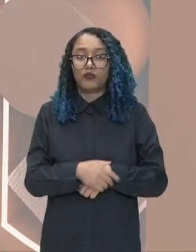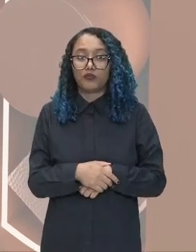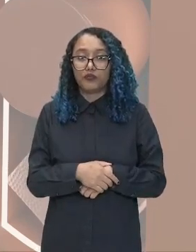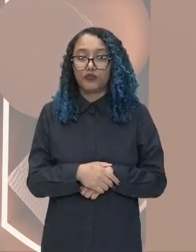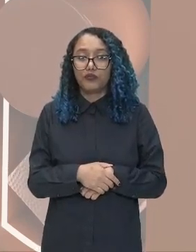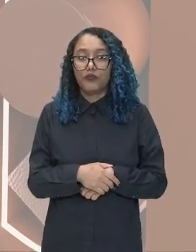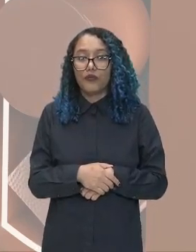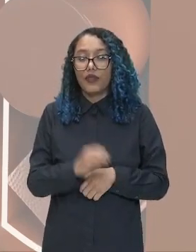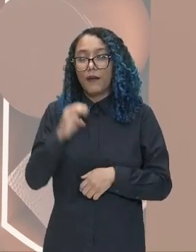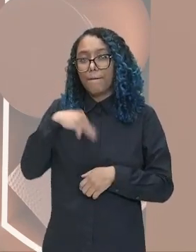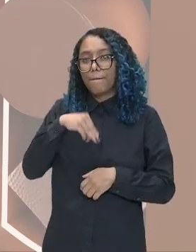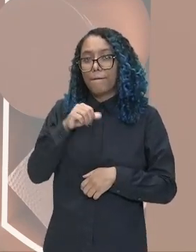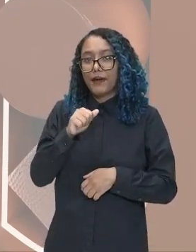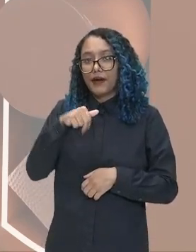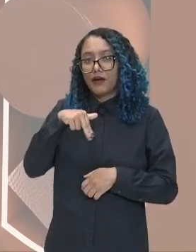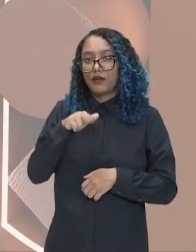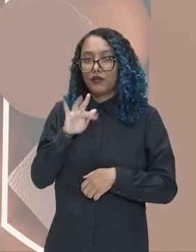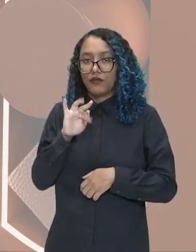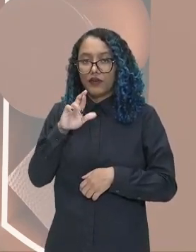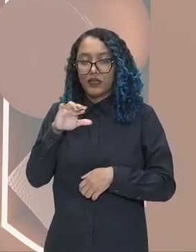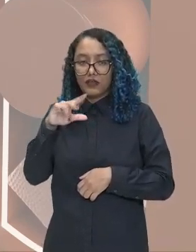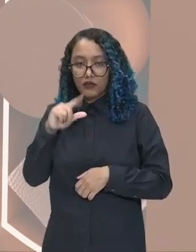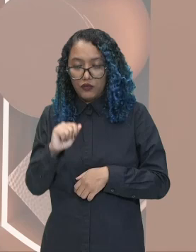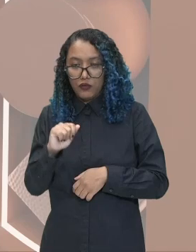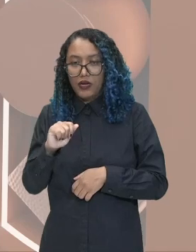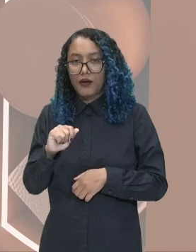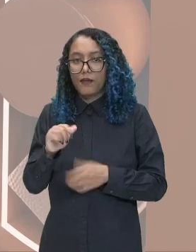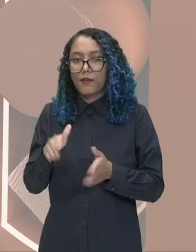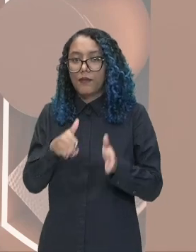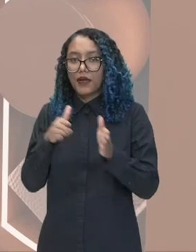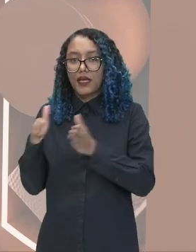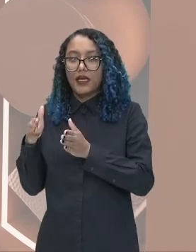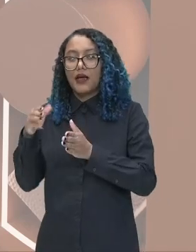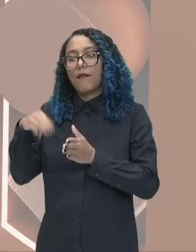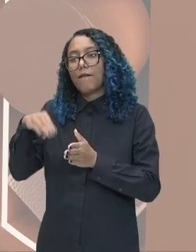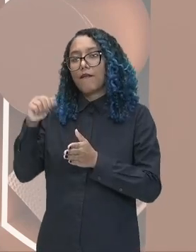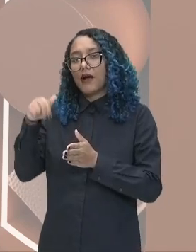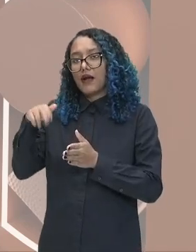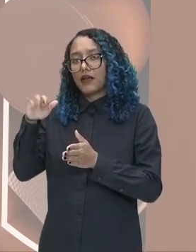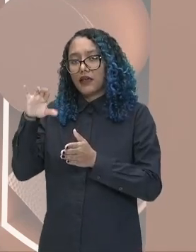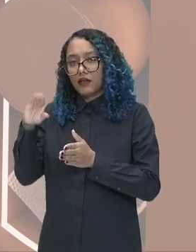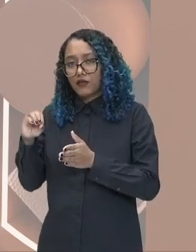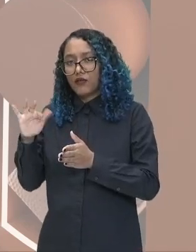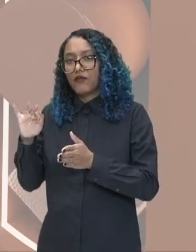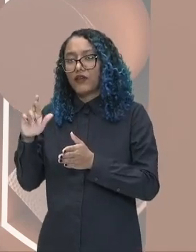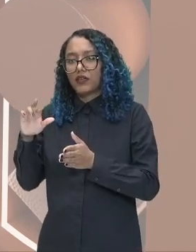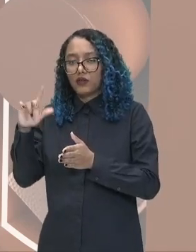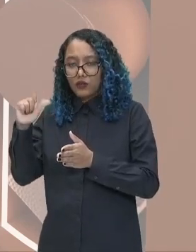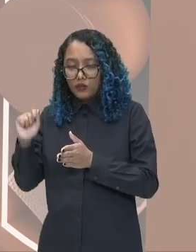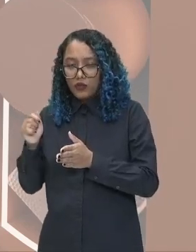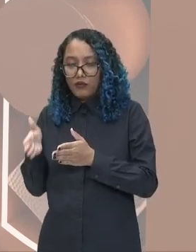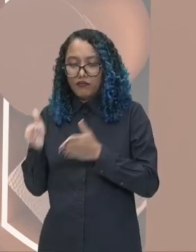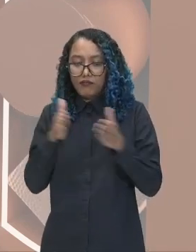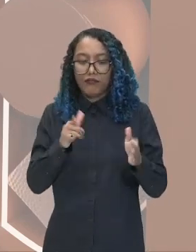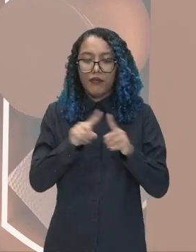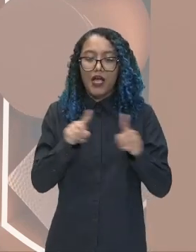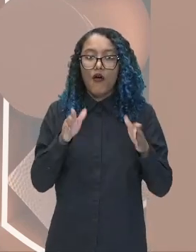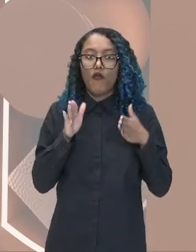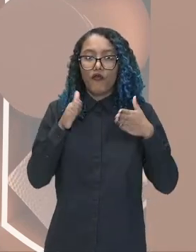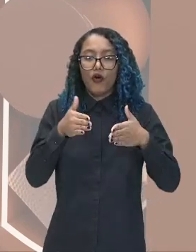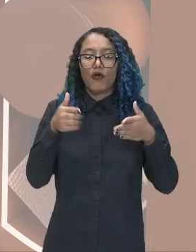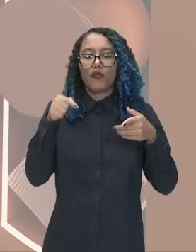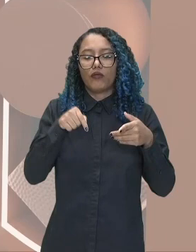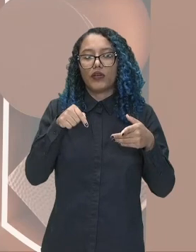manufatura à maquinofatura. E nós vamos falar então da manufatura. Então nós vamos sair do